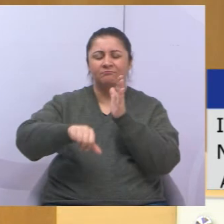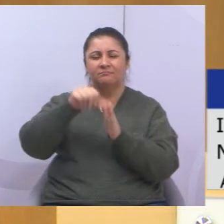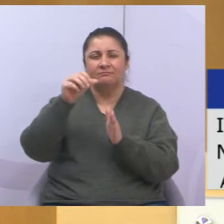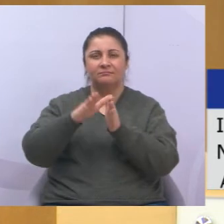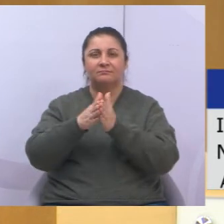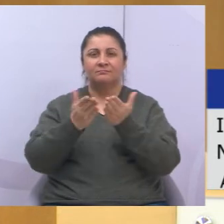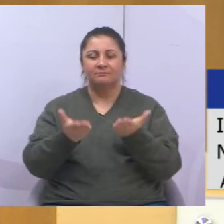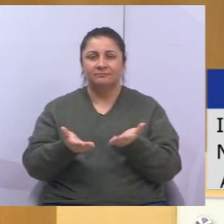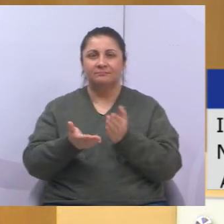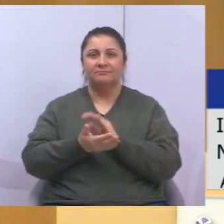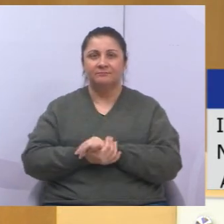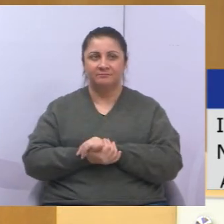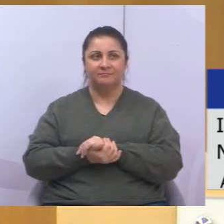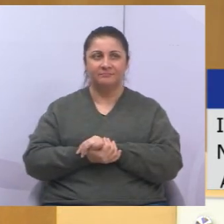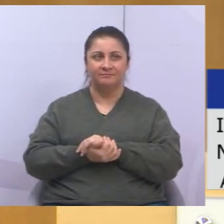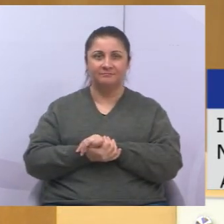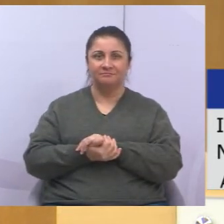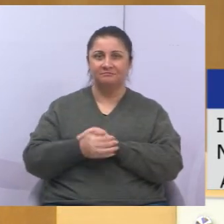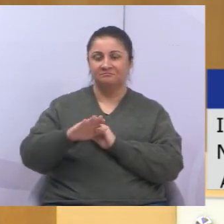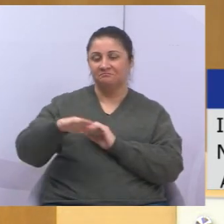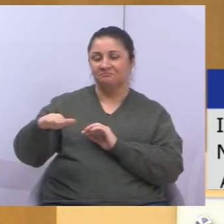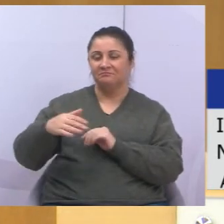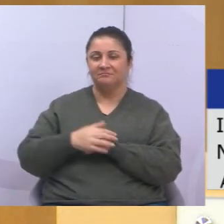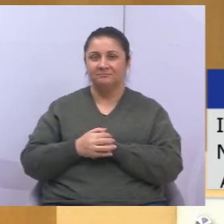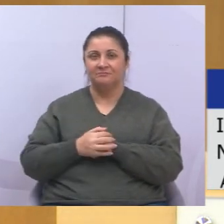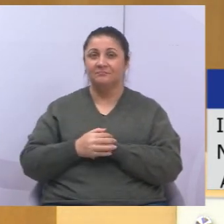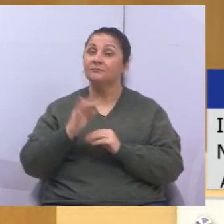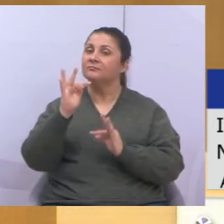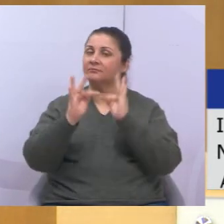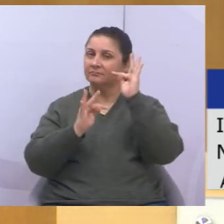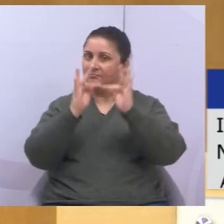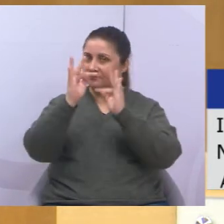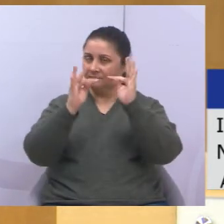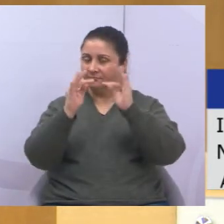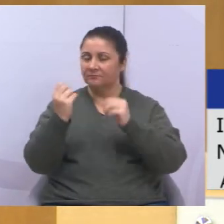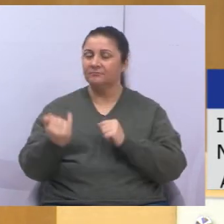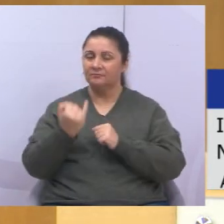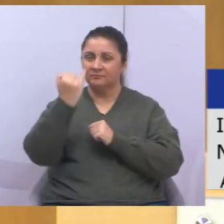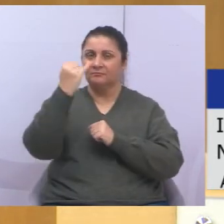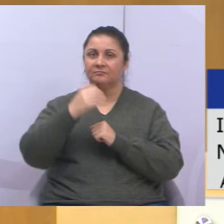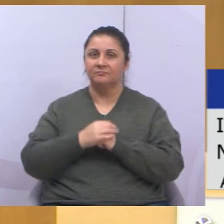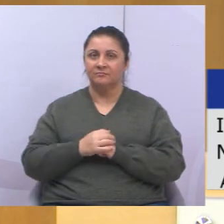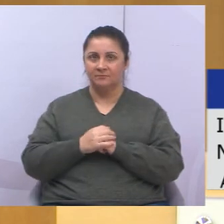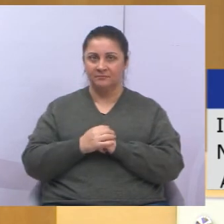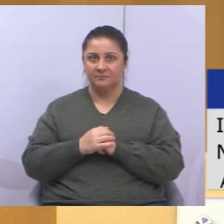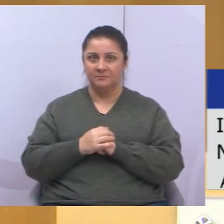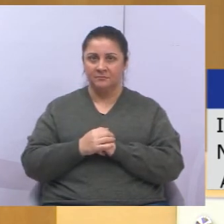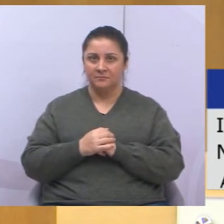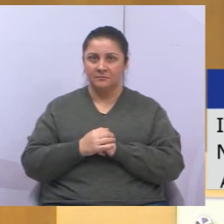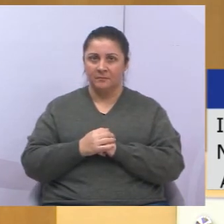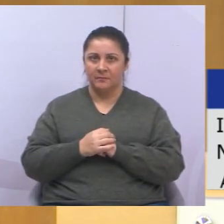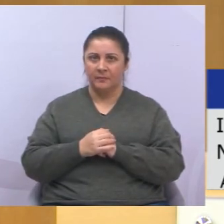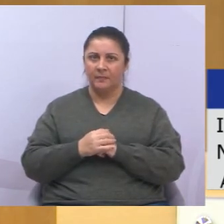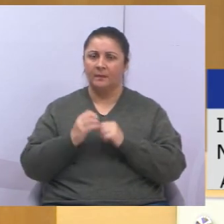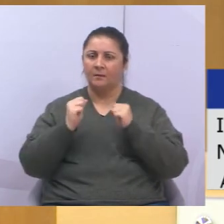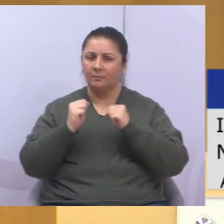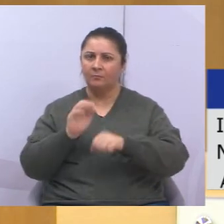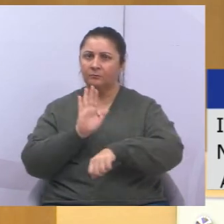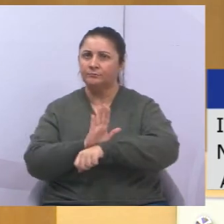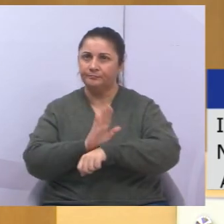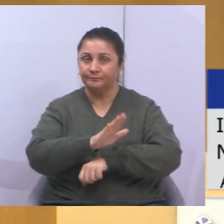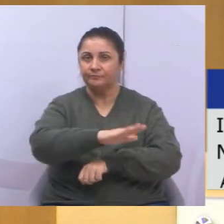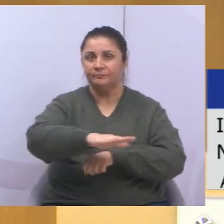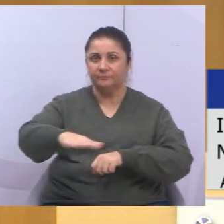livro que eu li na minha infância. Então os meios tecnológicos são extremamente importantes, dão às crianças agora a